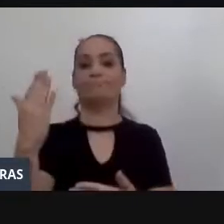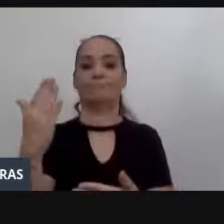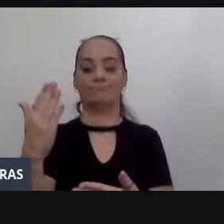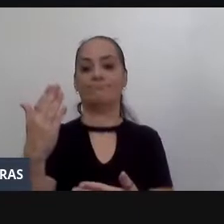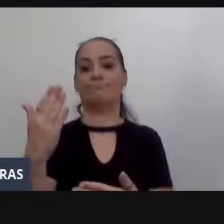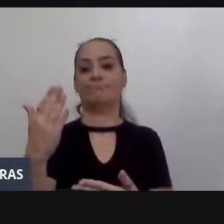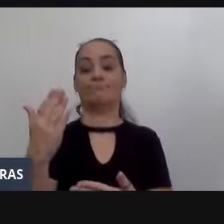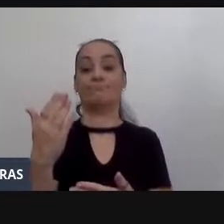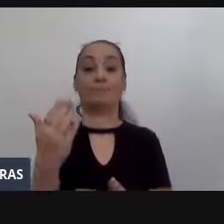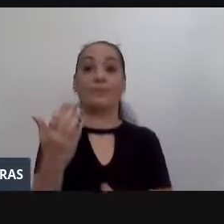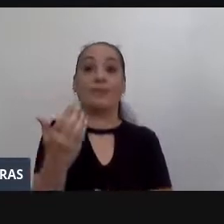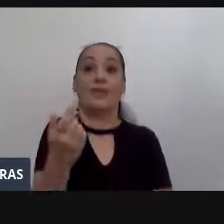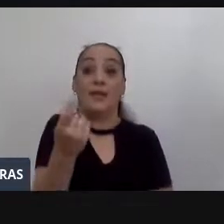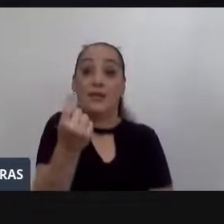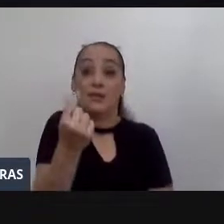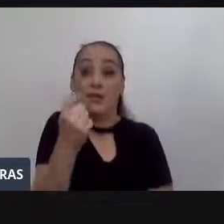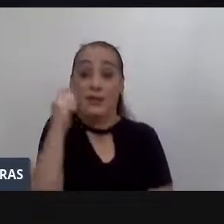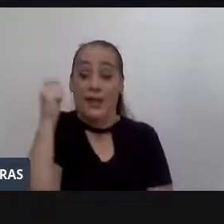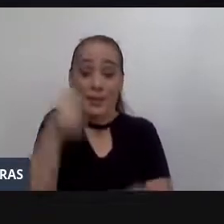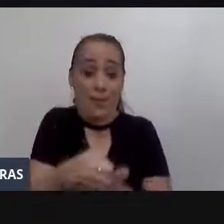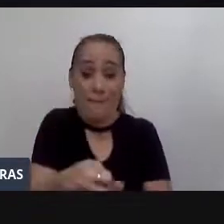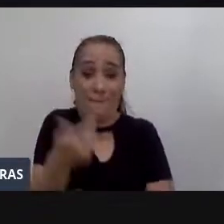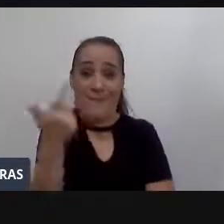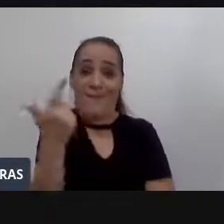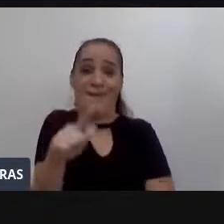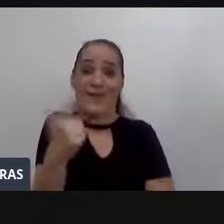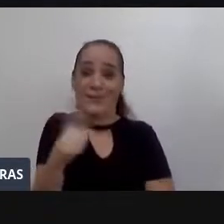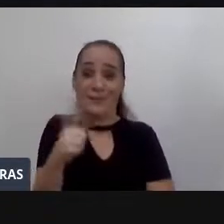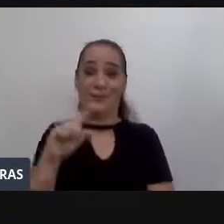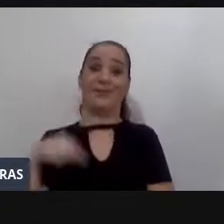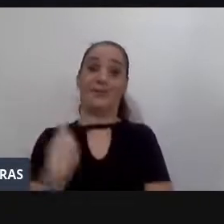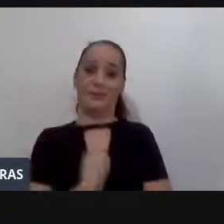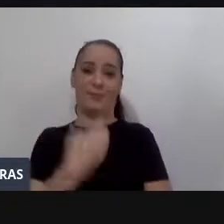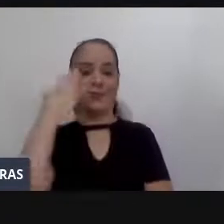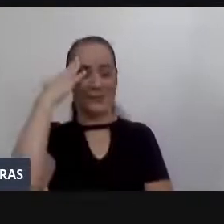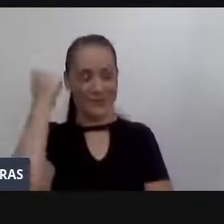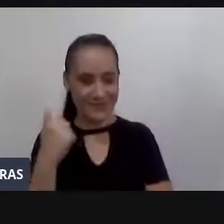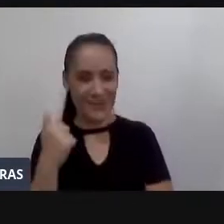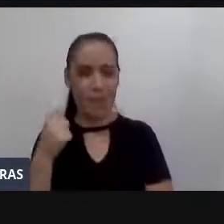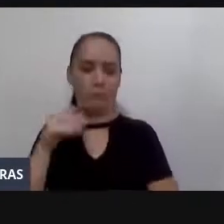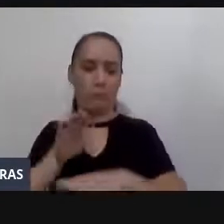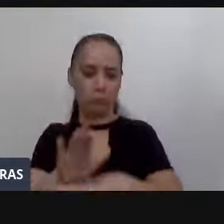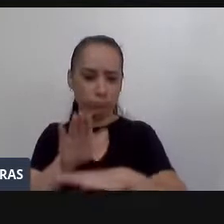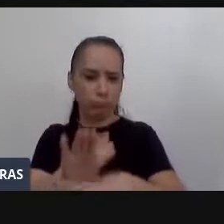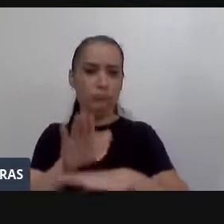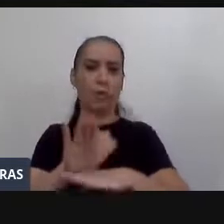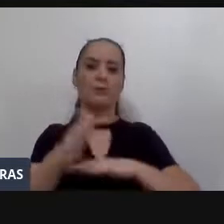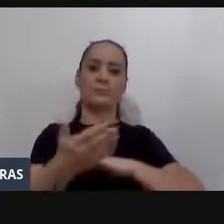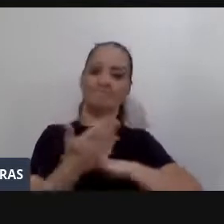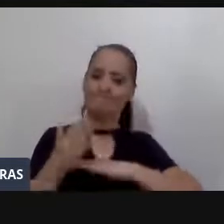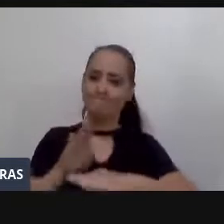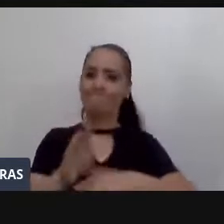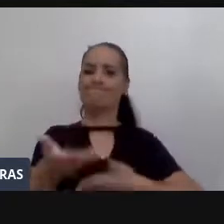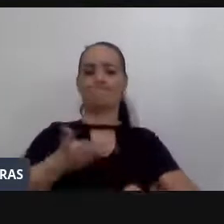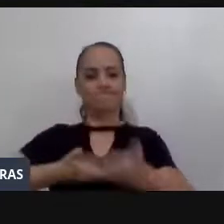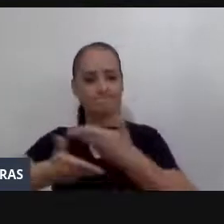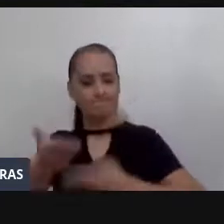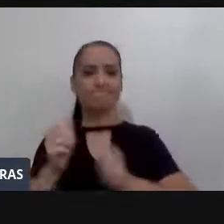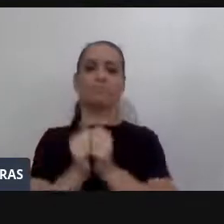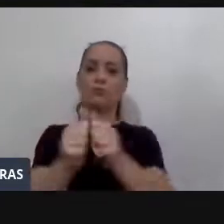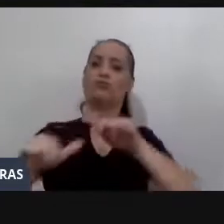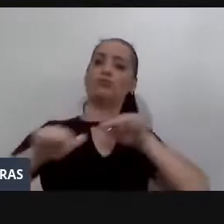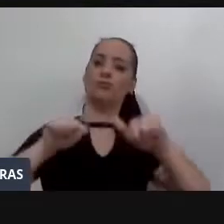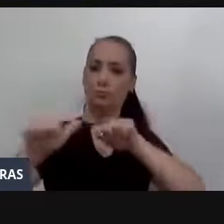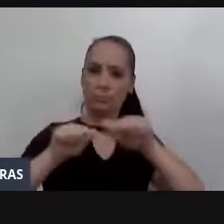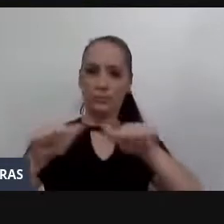não há dinheiro que paga isso, de saber que a gente, na verdade, está contribuindo, que a gente está trabalhando junto, que a gente está junto. Essa